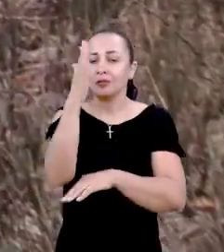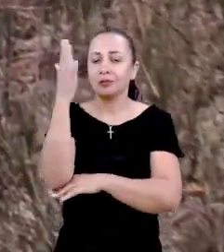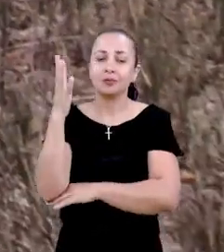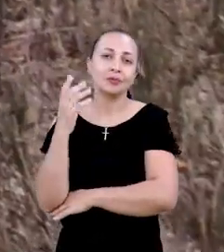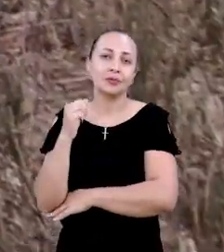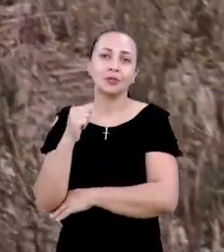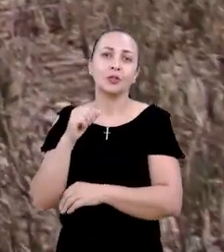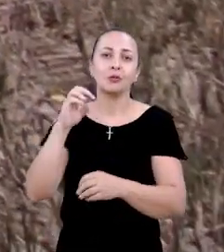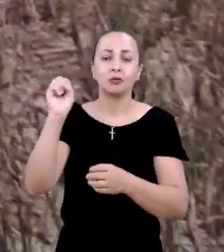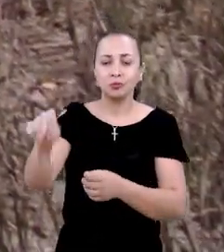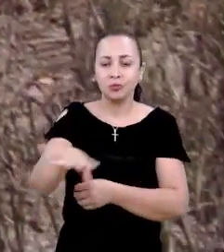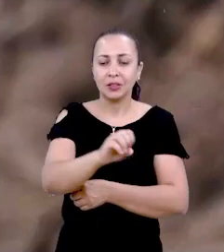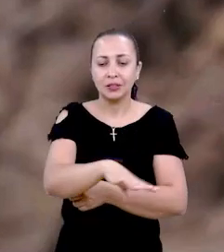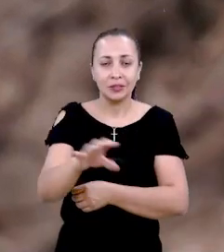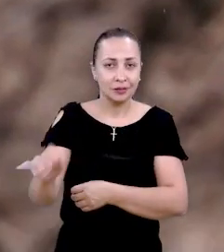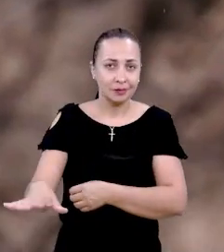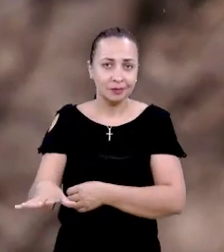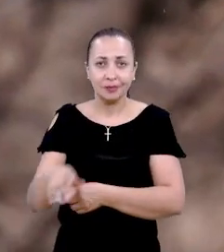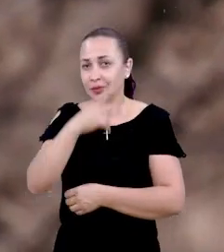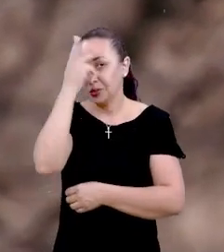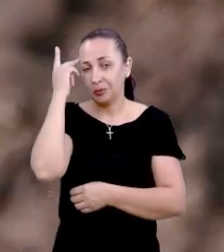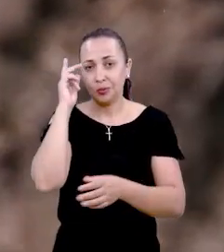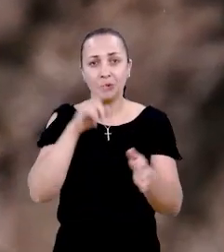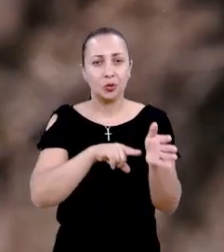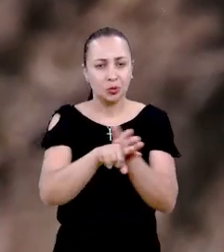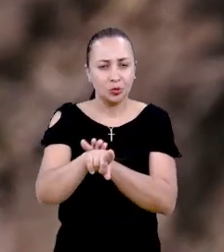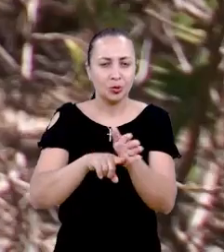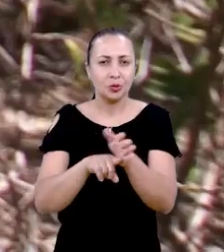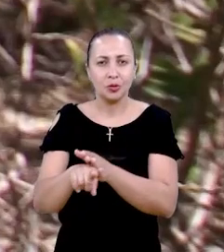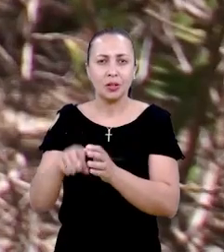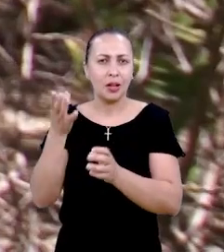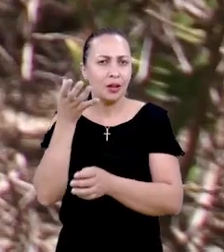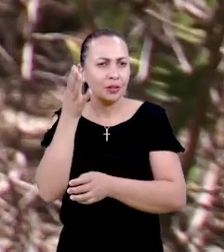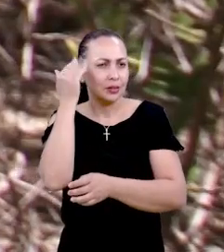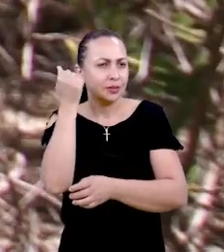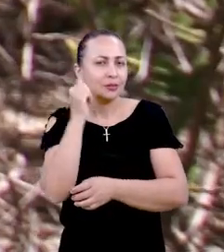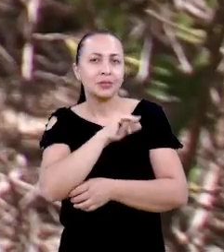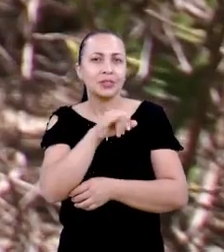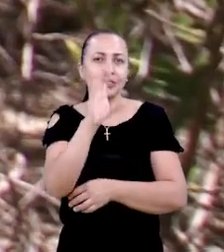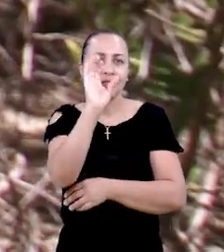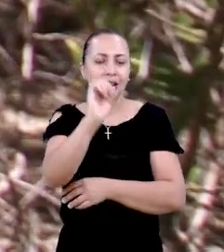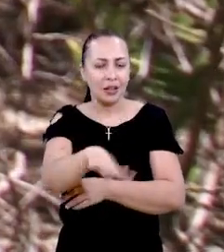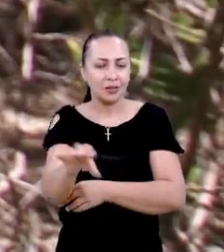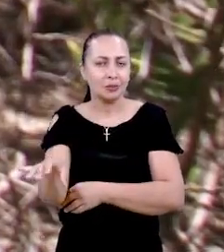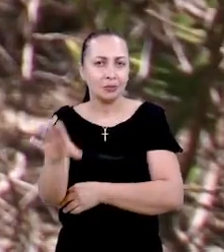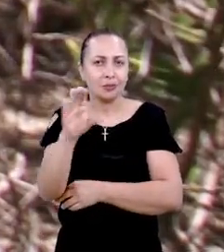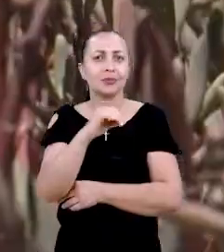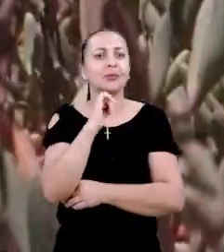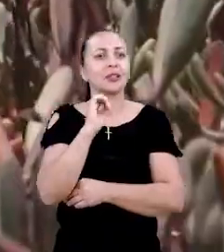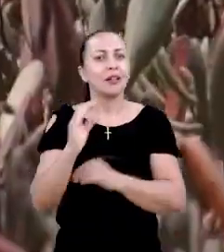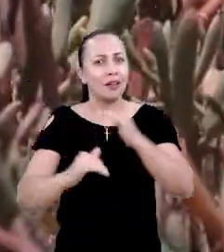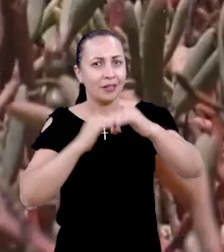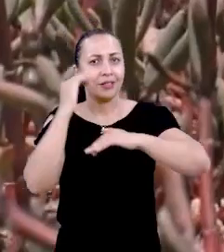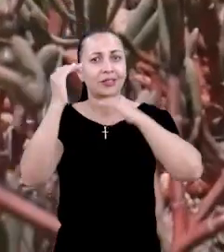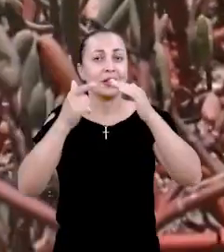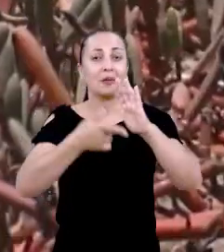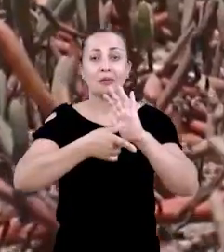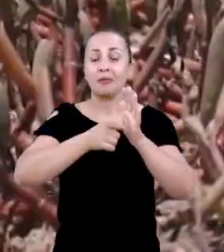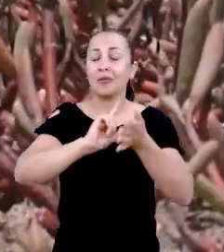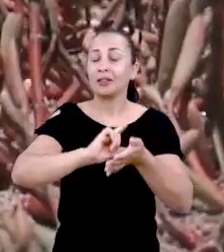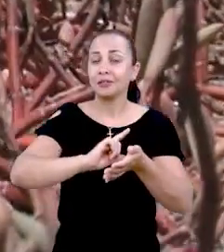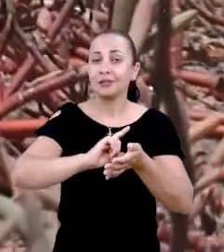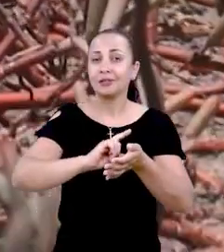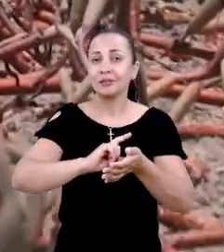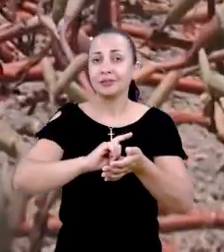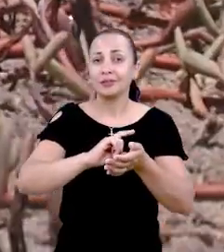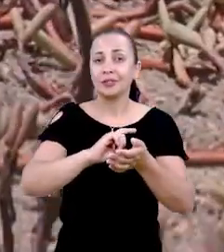de manguezais foram plantadas. Os pesquisadores queriam saber se as plantas iriam se estabelecer e crescer. Mas antes dos